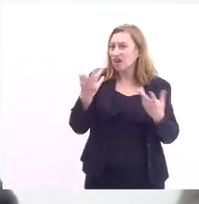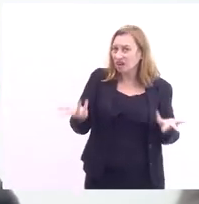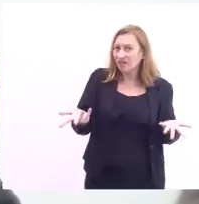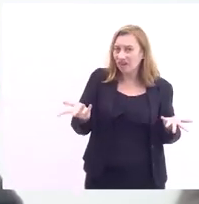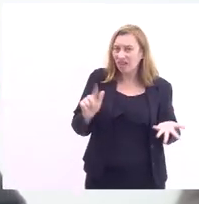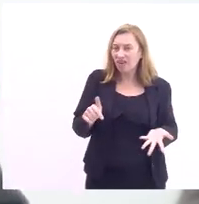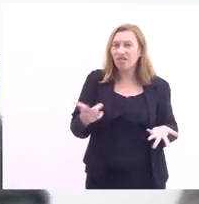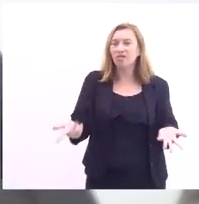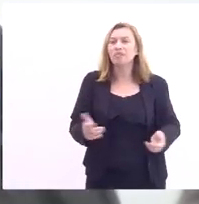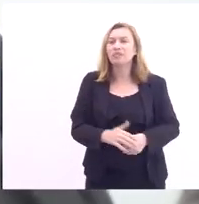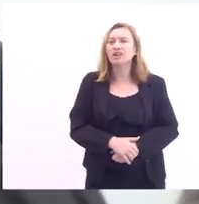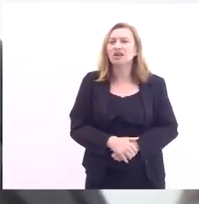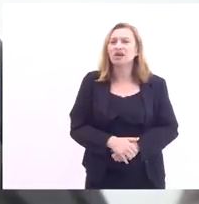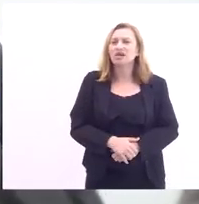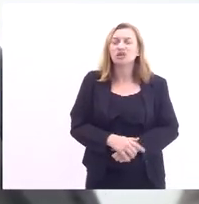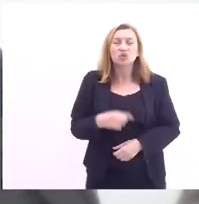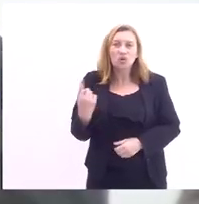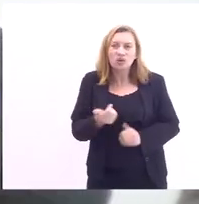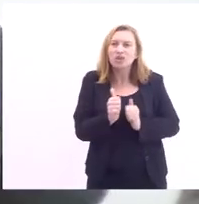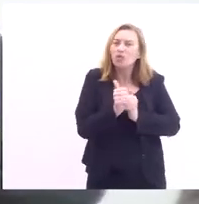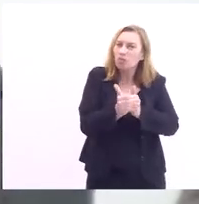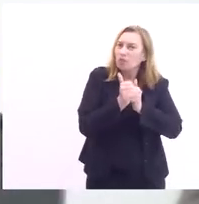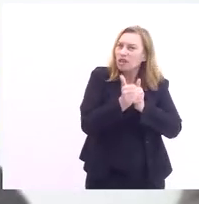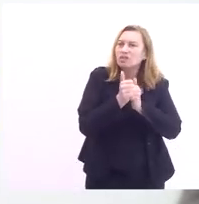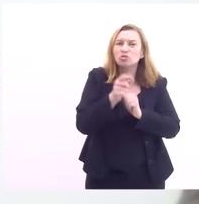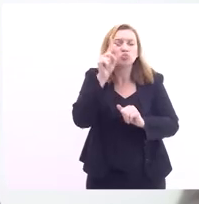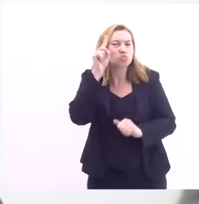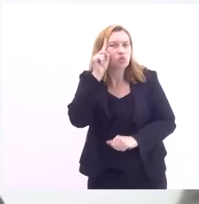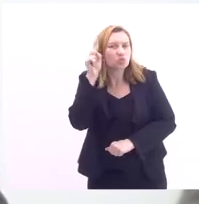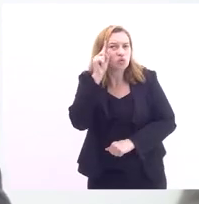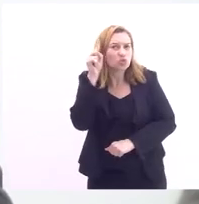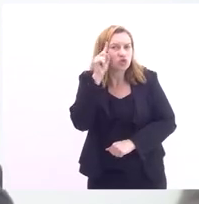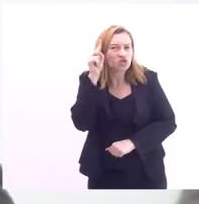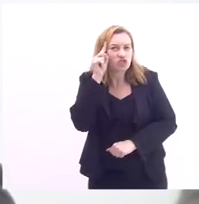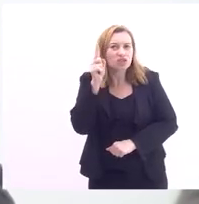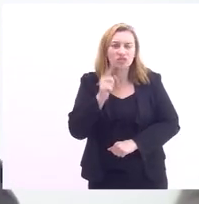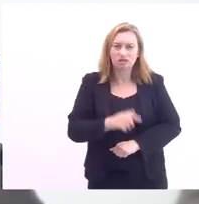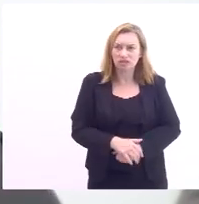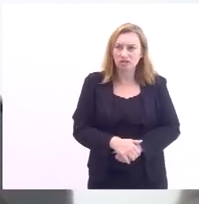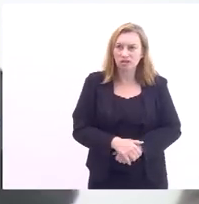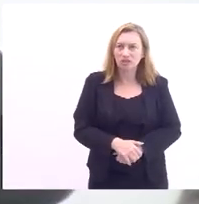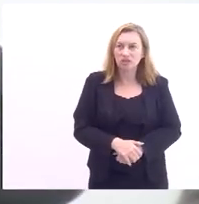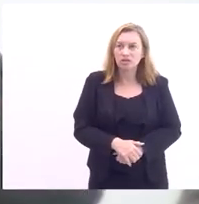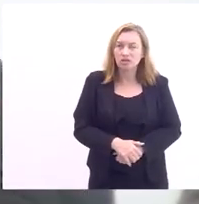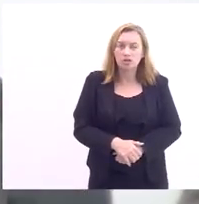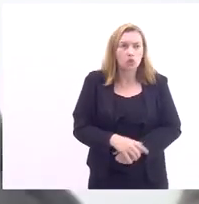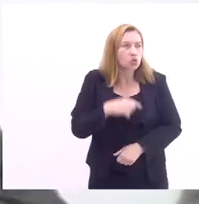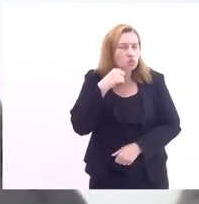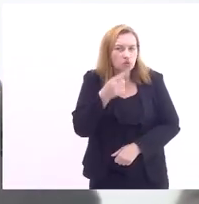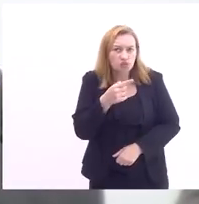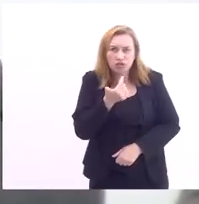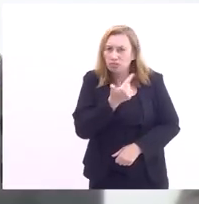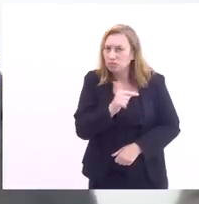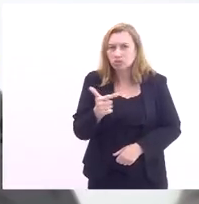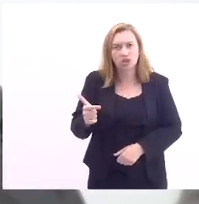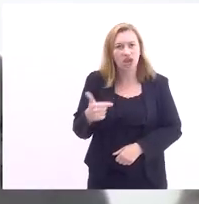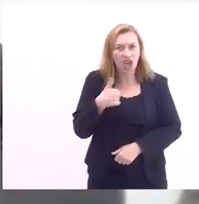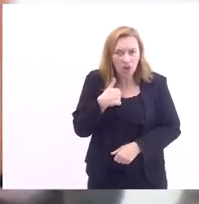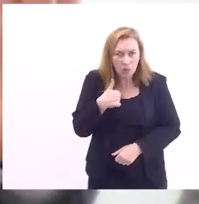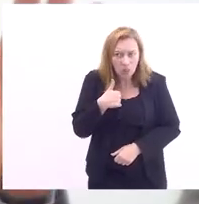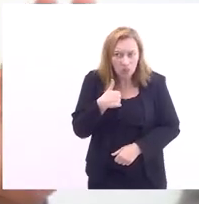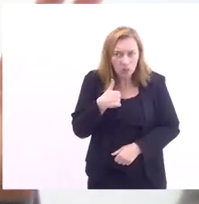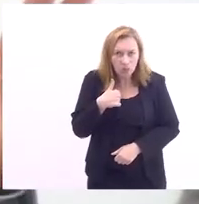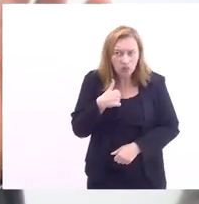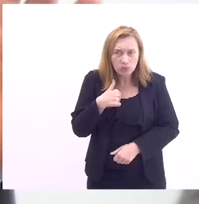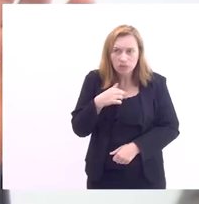é? Isso nós acompanhamos no dia a dia. E eu não tenho dúvida. Eu,